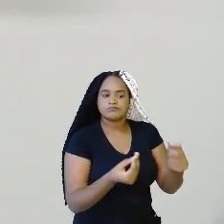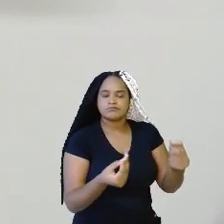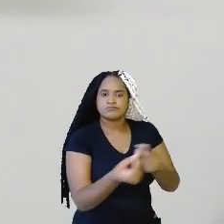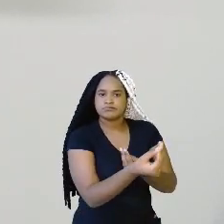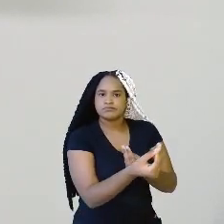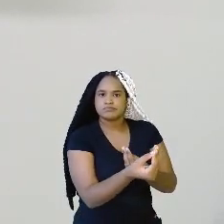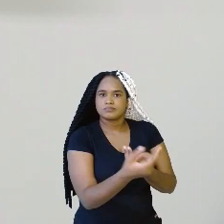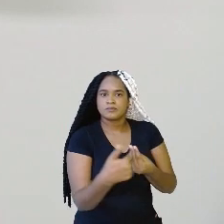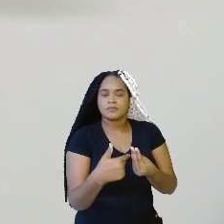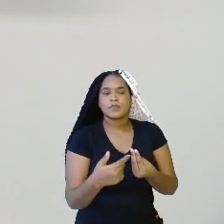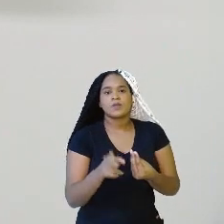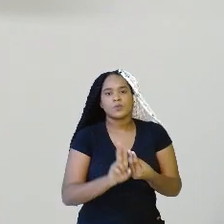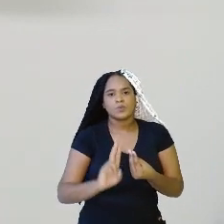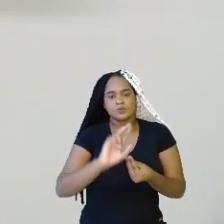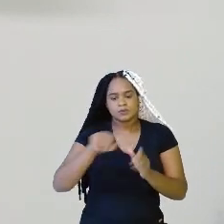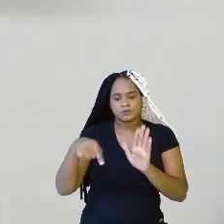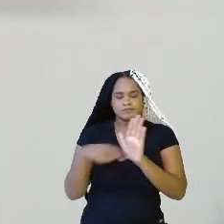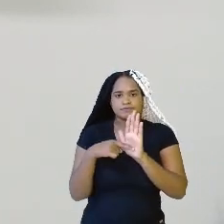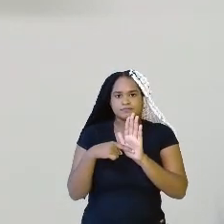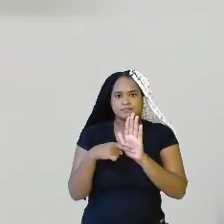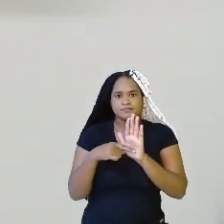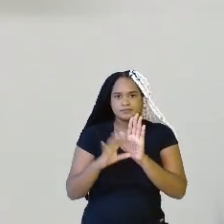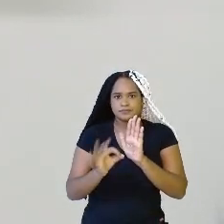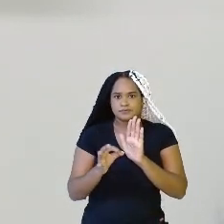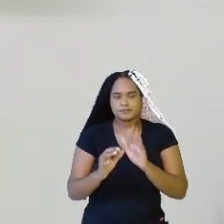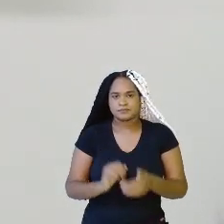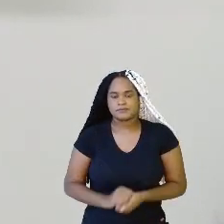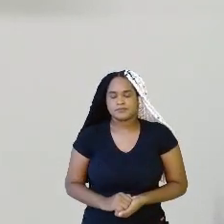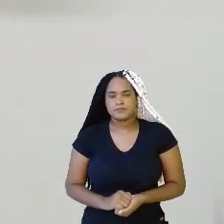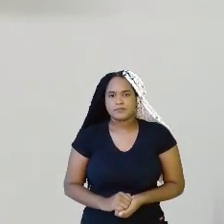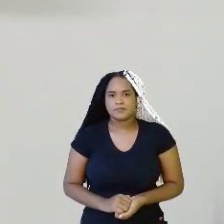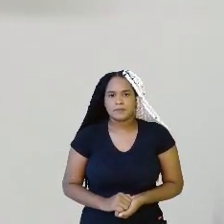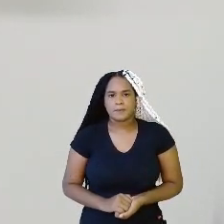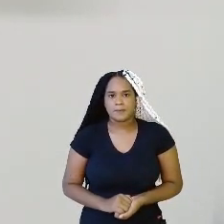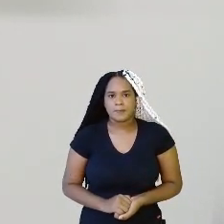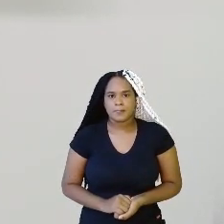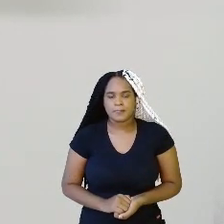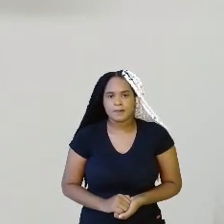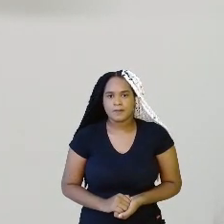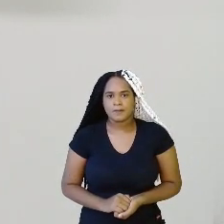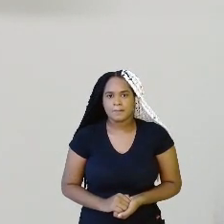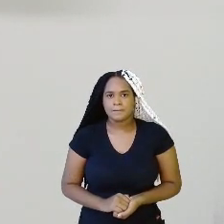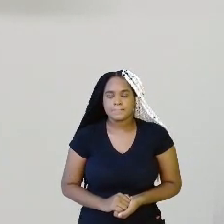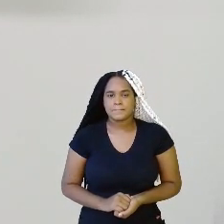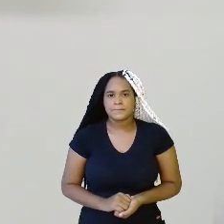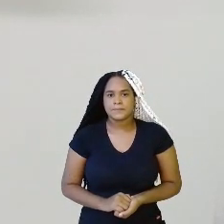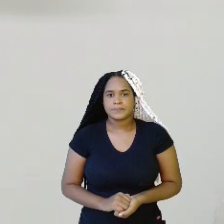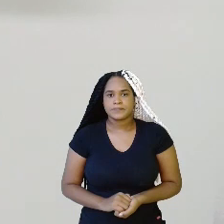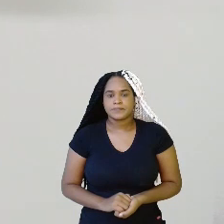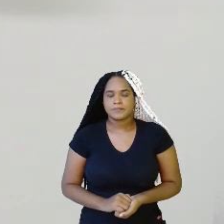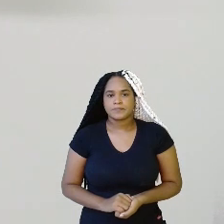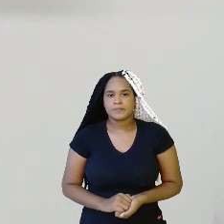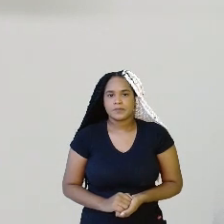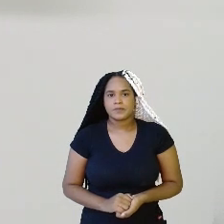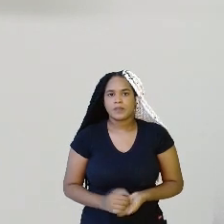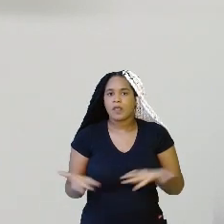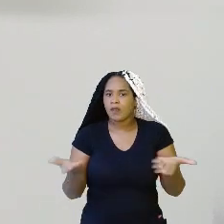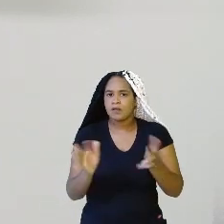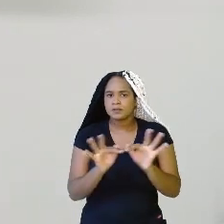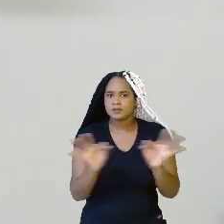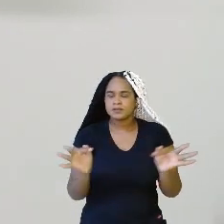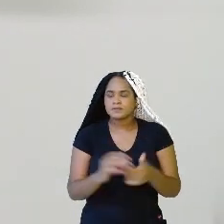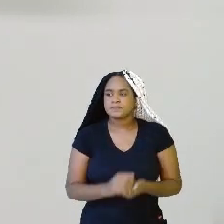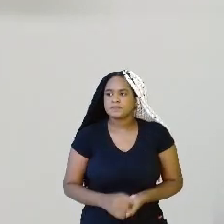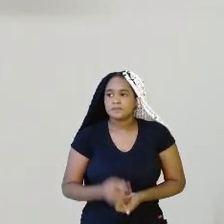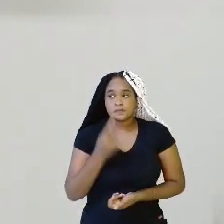eu vou utilizar a subtração. Beleza? Vamos embora. Aqui é simples, eu só vou